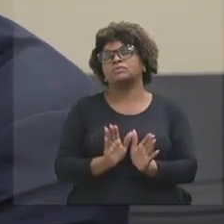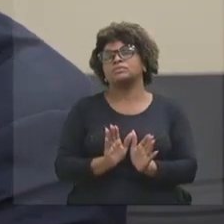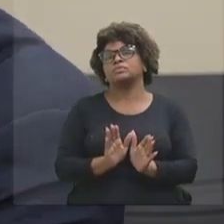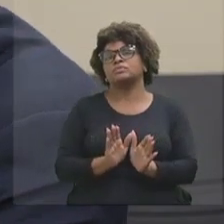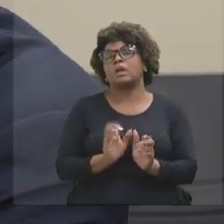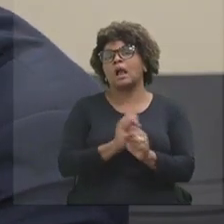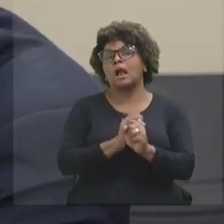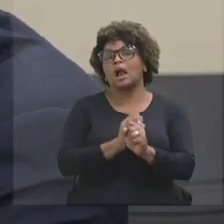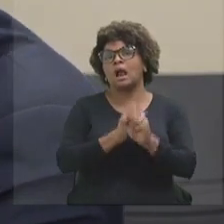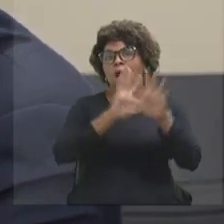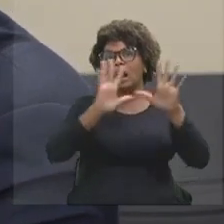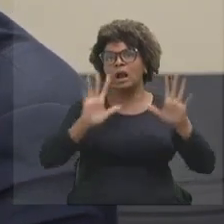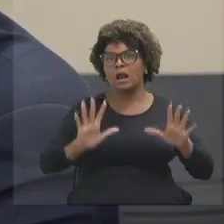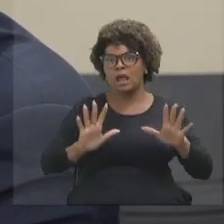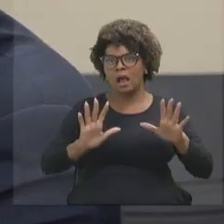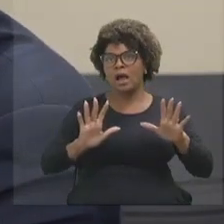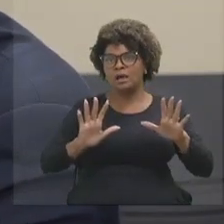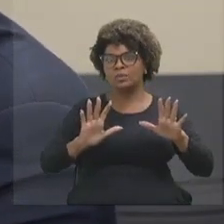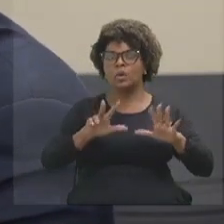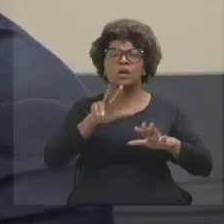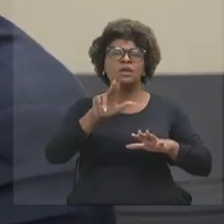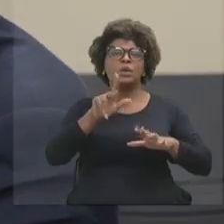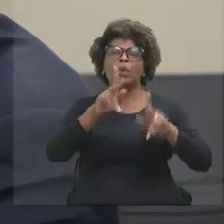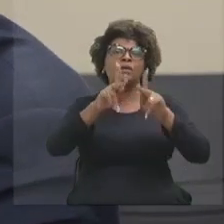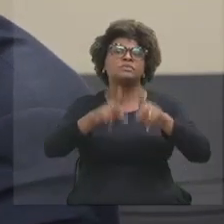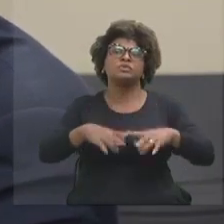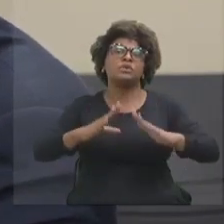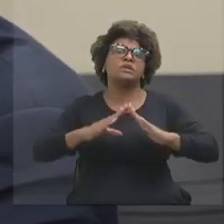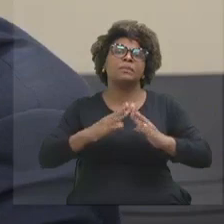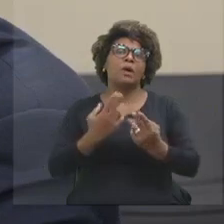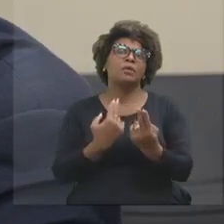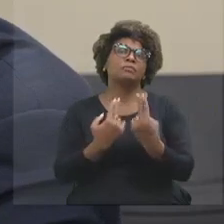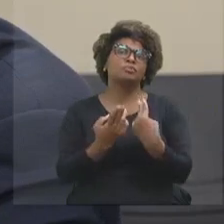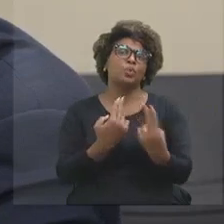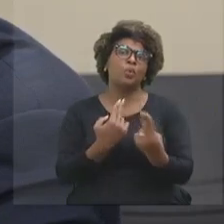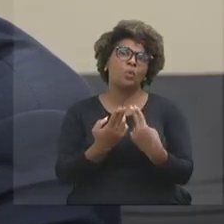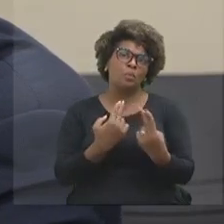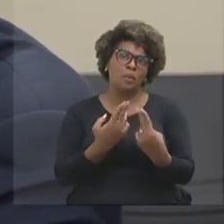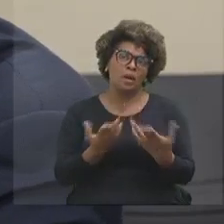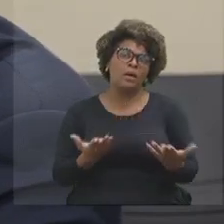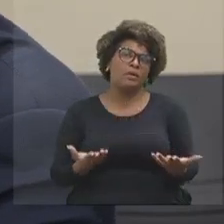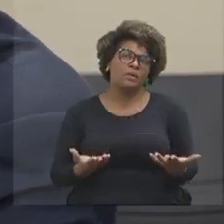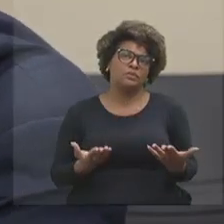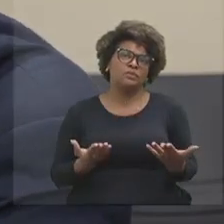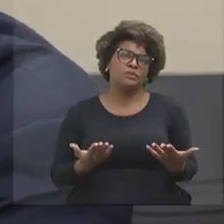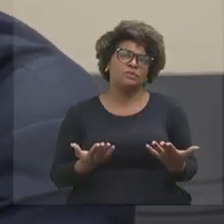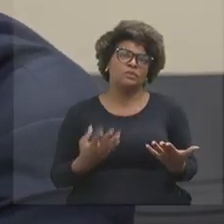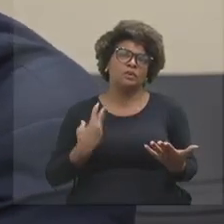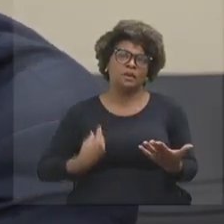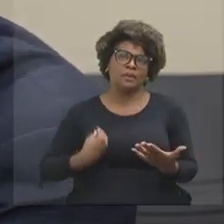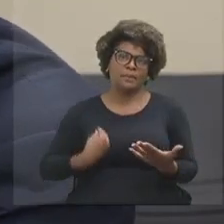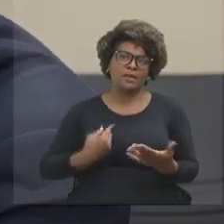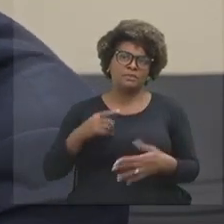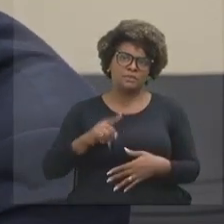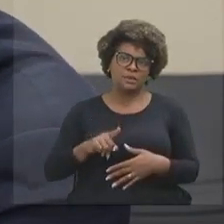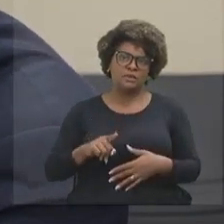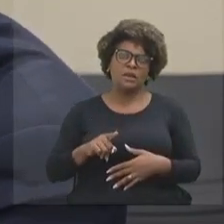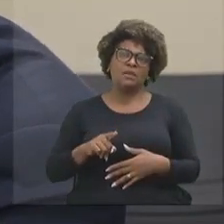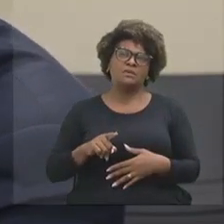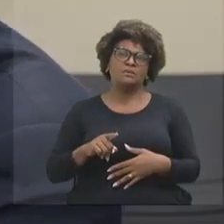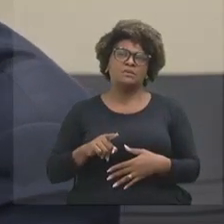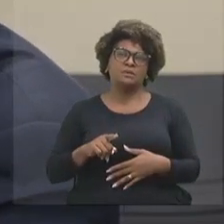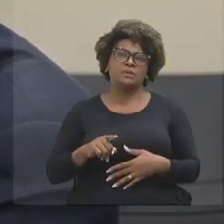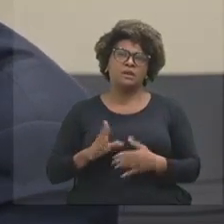claro como populações urbanas habituais nós faz parte desse dessas ações vinculadas atenção primária a gente tem que